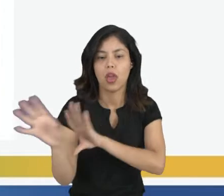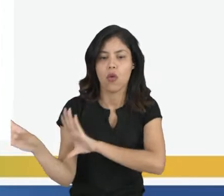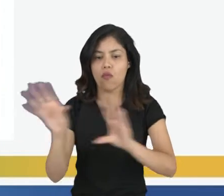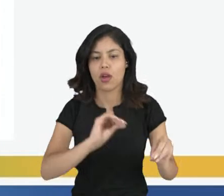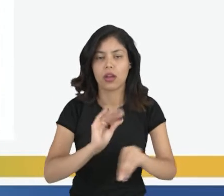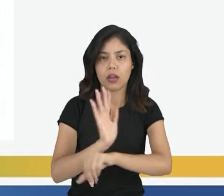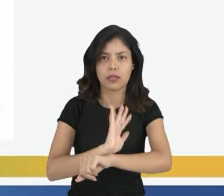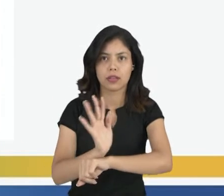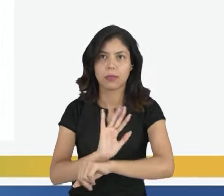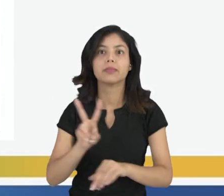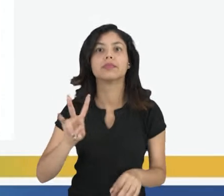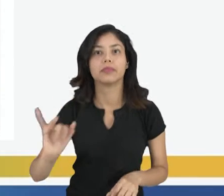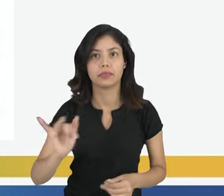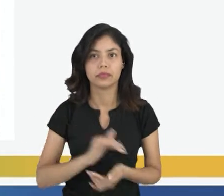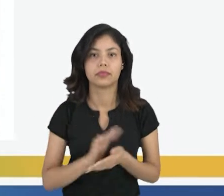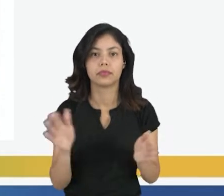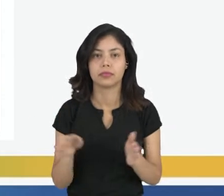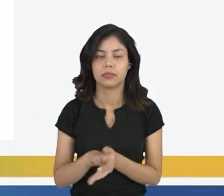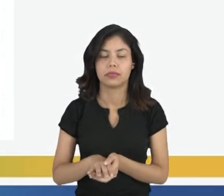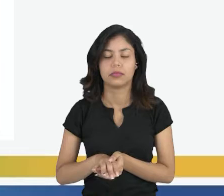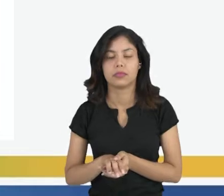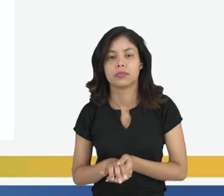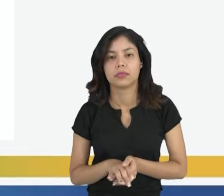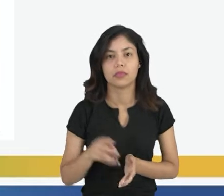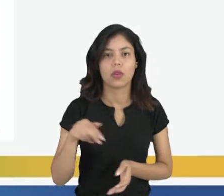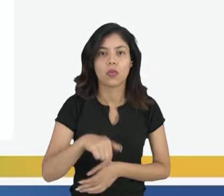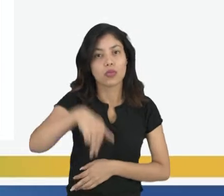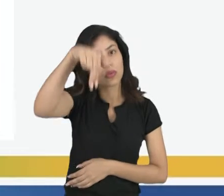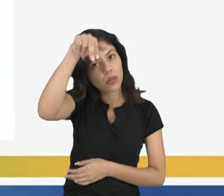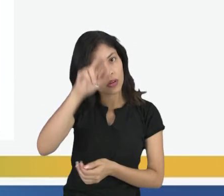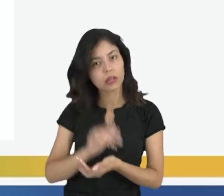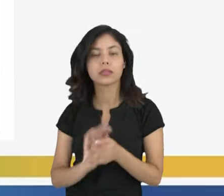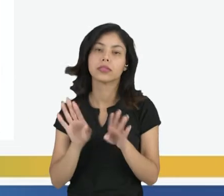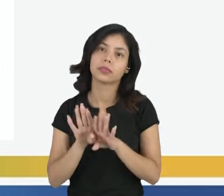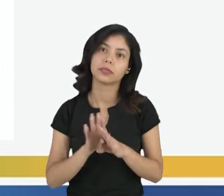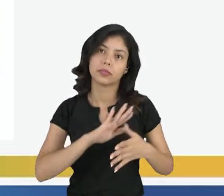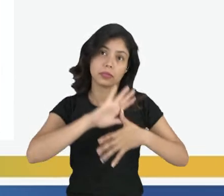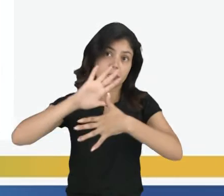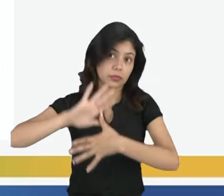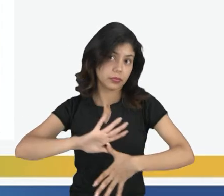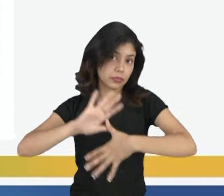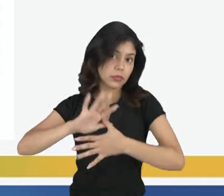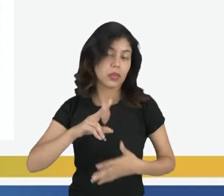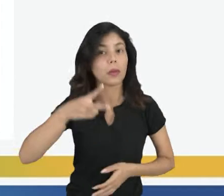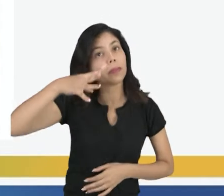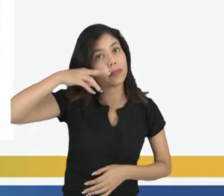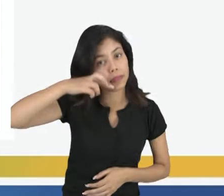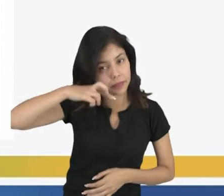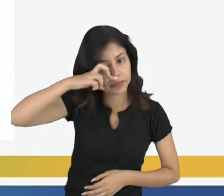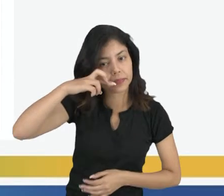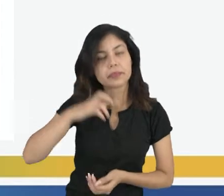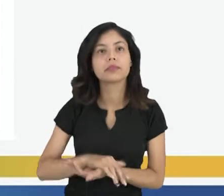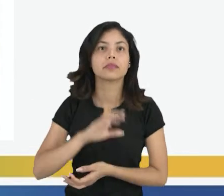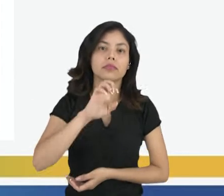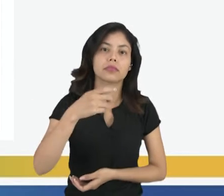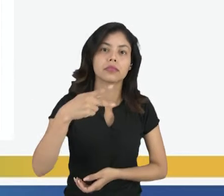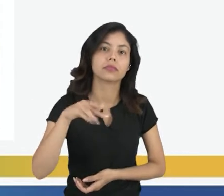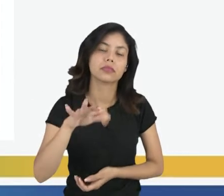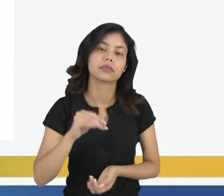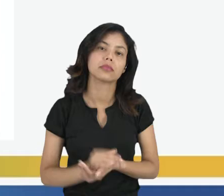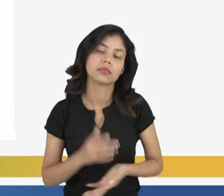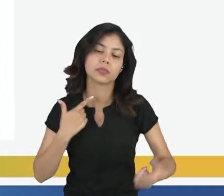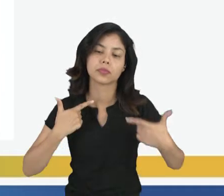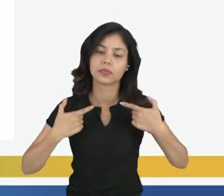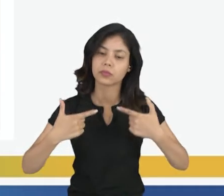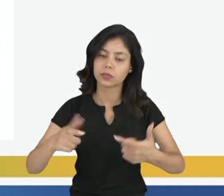trazer muito, né, principalmente o norte-americano, esse inimigo russo, né, o espião. Então, assim, a Guerra Fria é